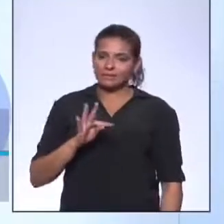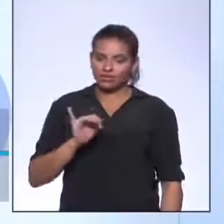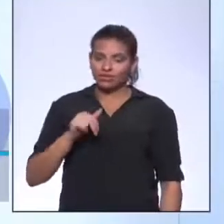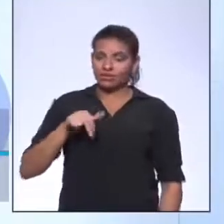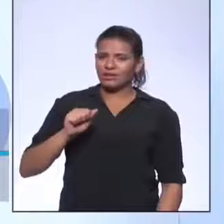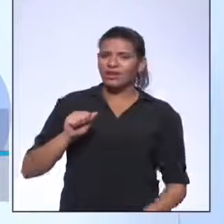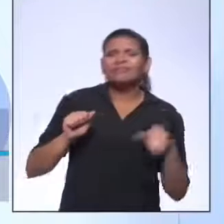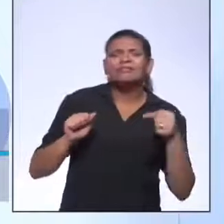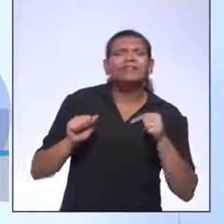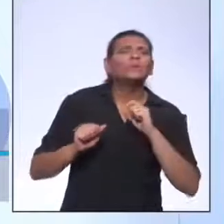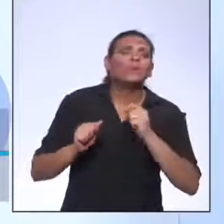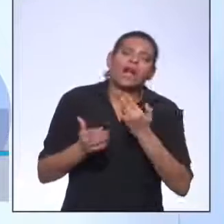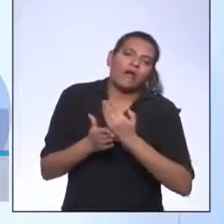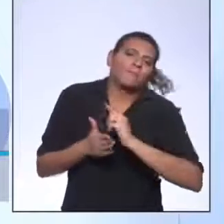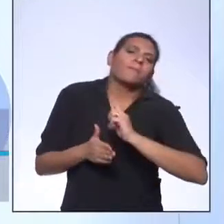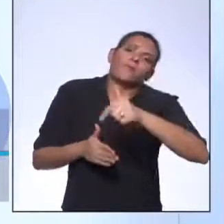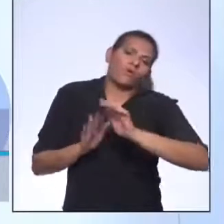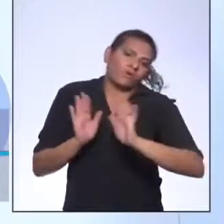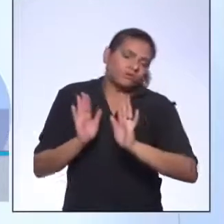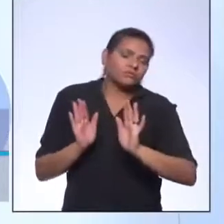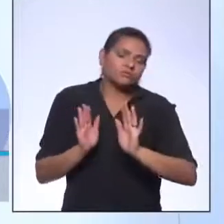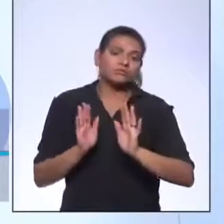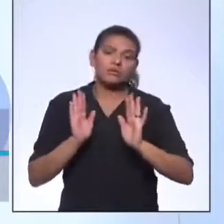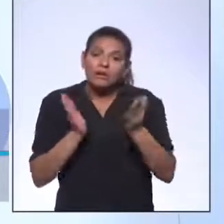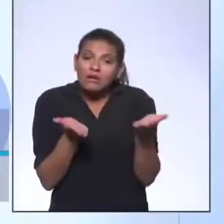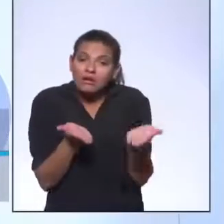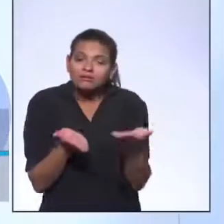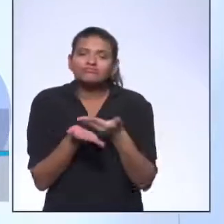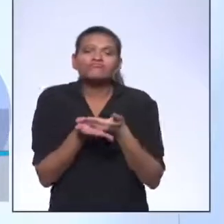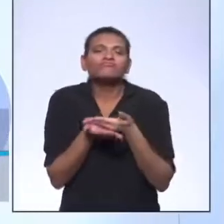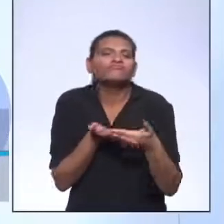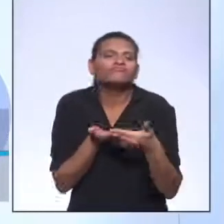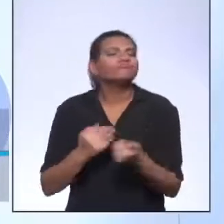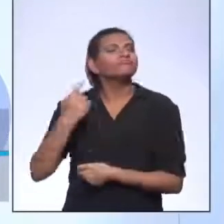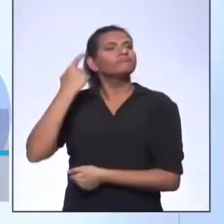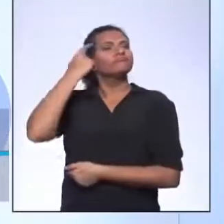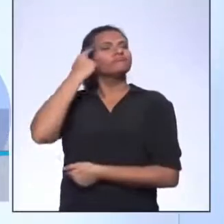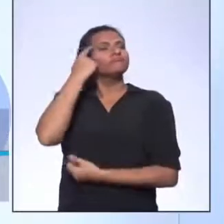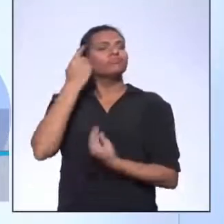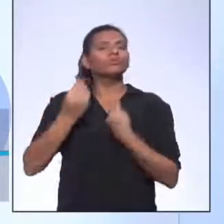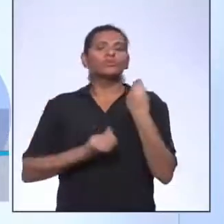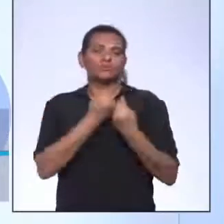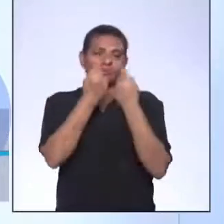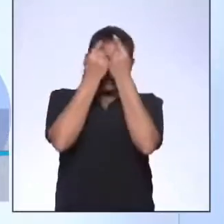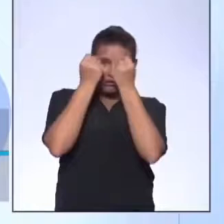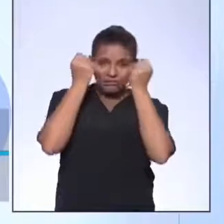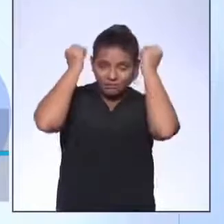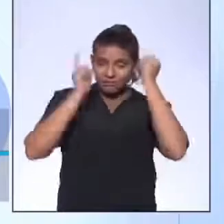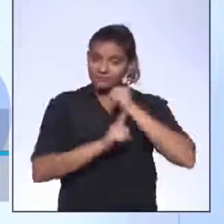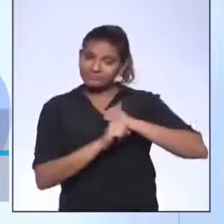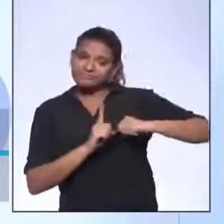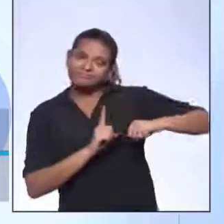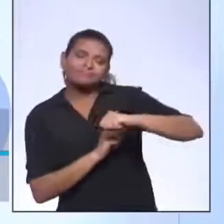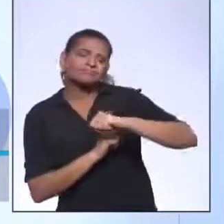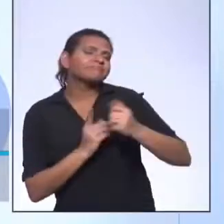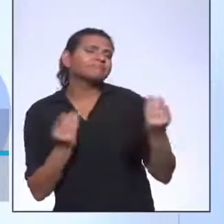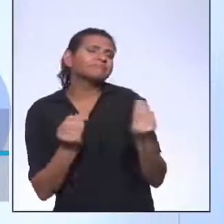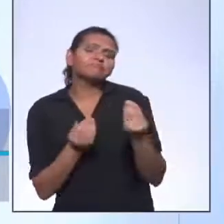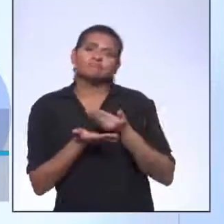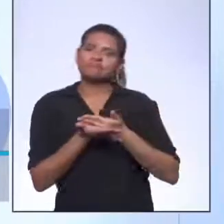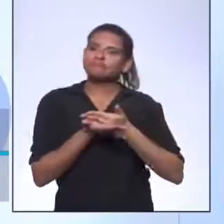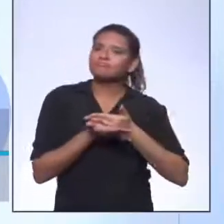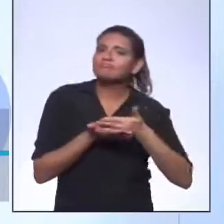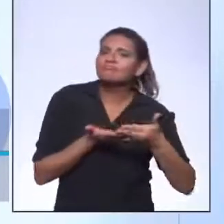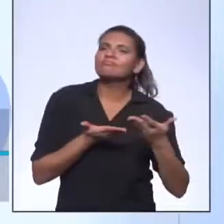Nesse momento, nós estamos então começando aí a pensar a sociedade grega. Como começou? De onde eles vieram, como